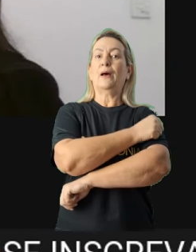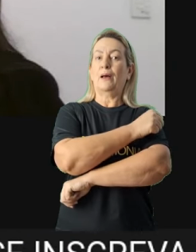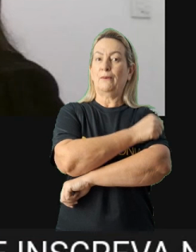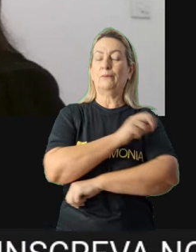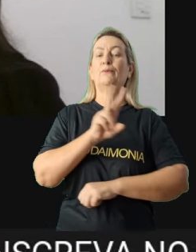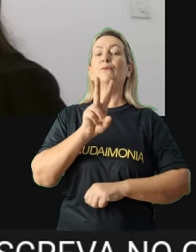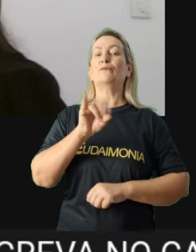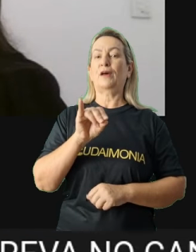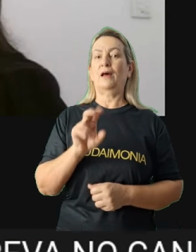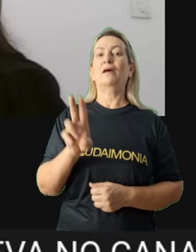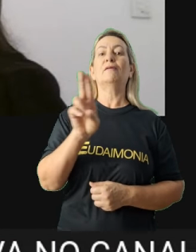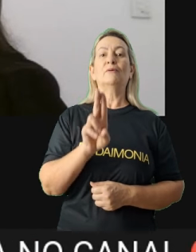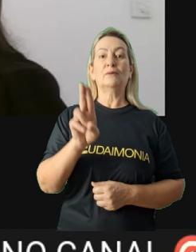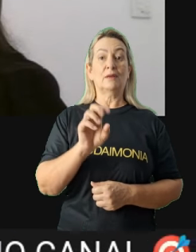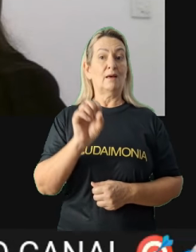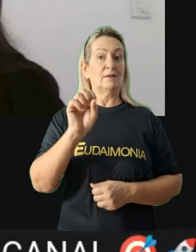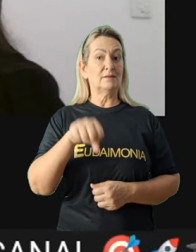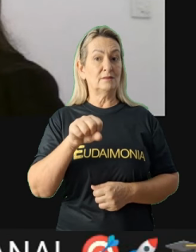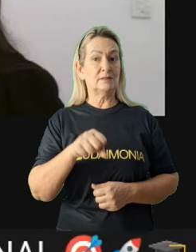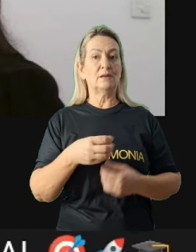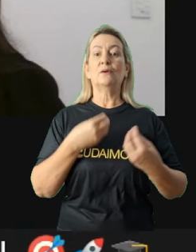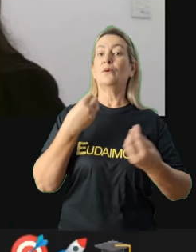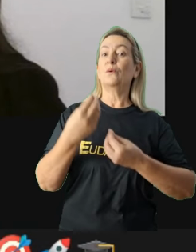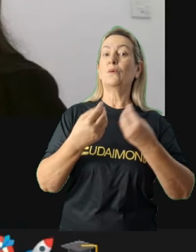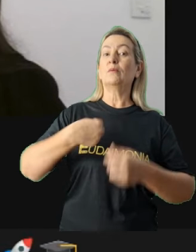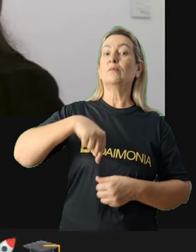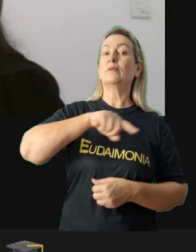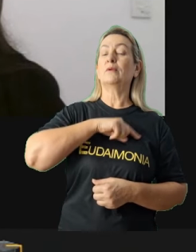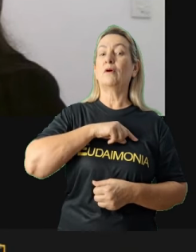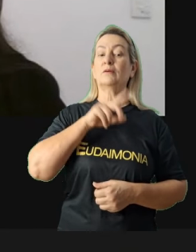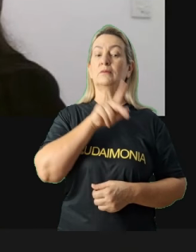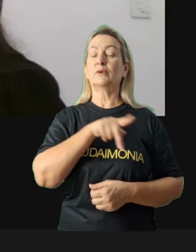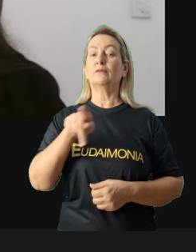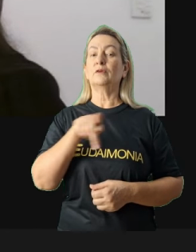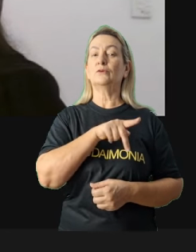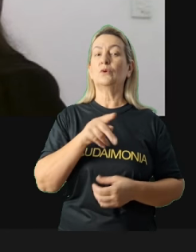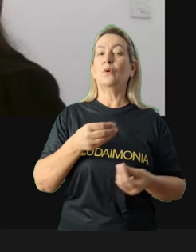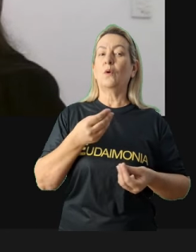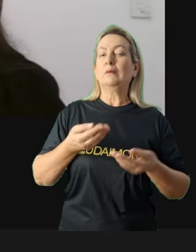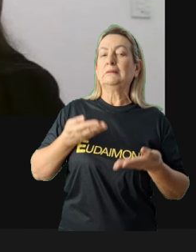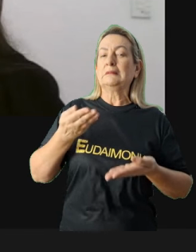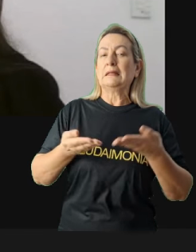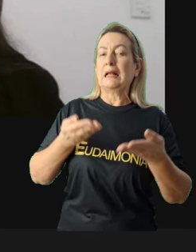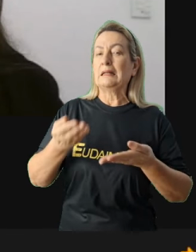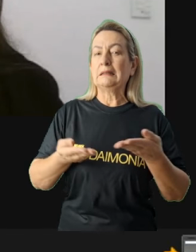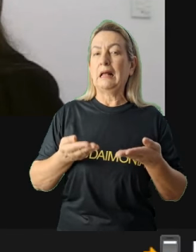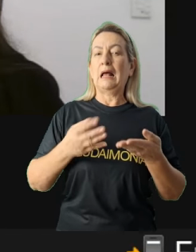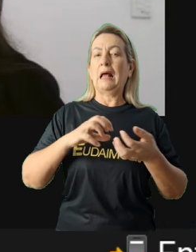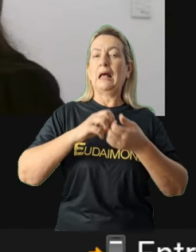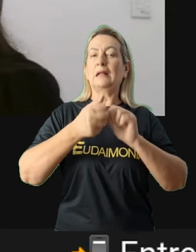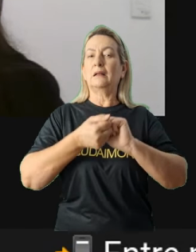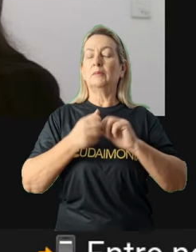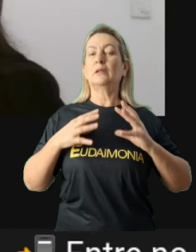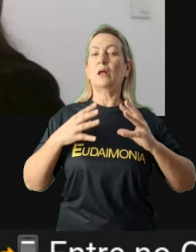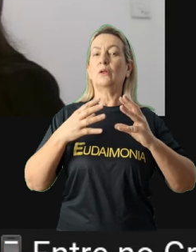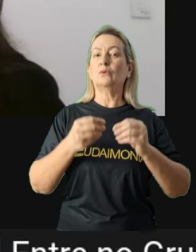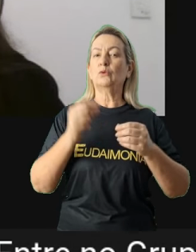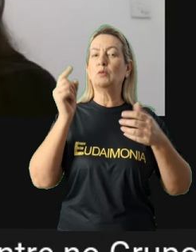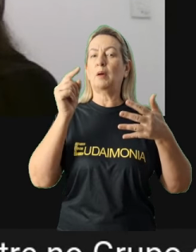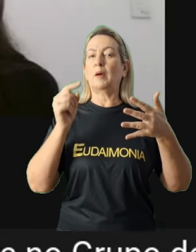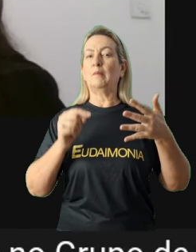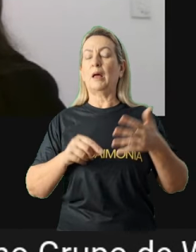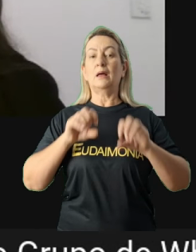os alunos vão utilizar. E a pergunta é, como é que a gente faz para driblar tudo isso, tá certo? Como é que a gente faz para adequar tudo